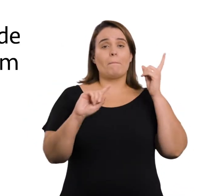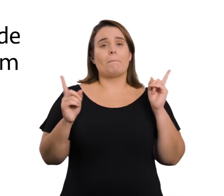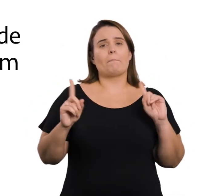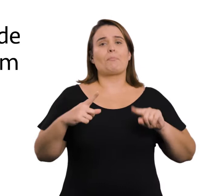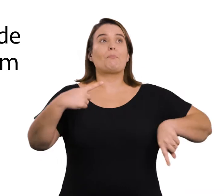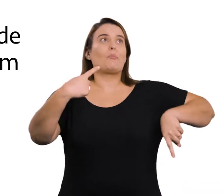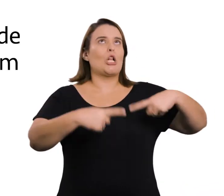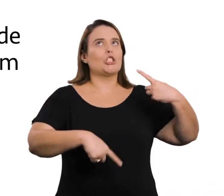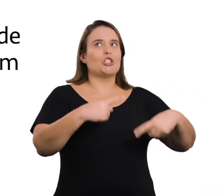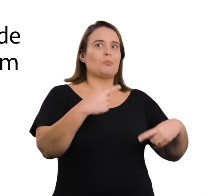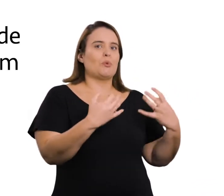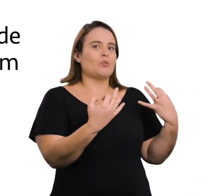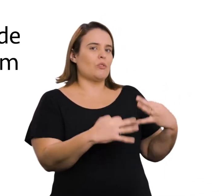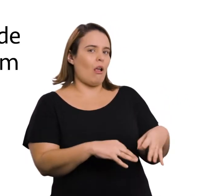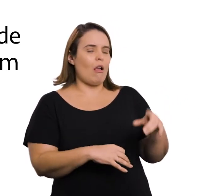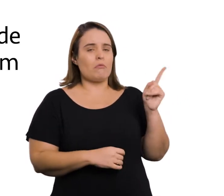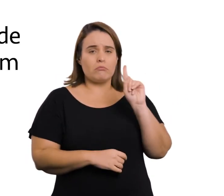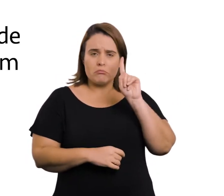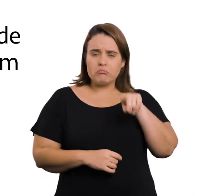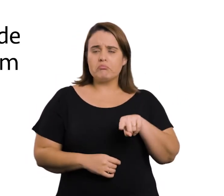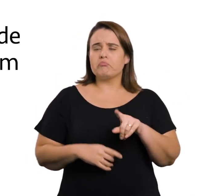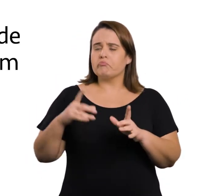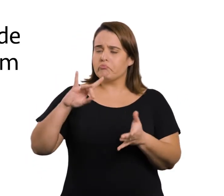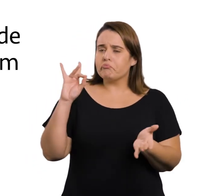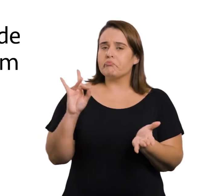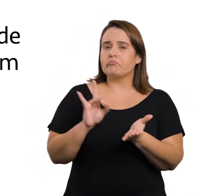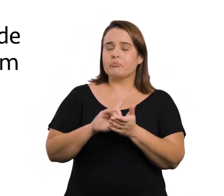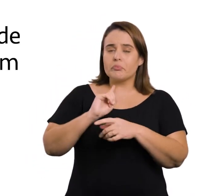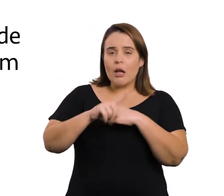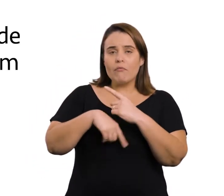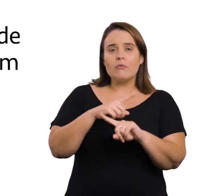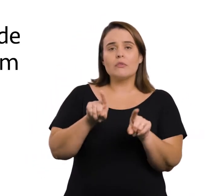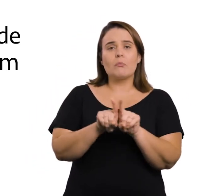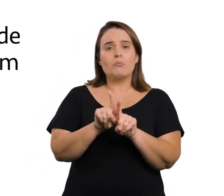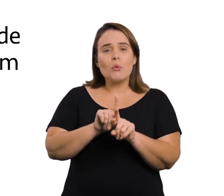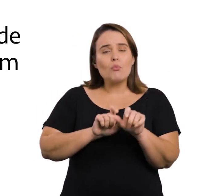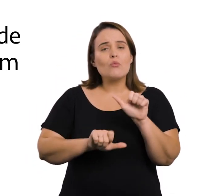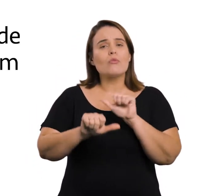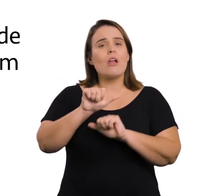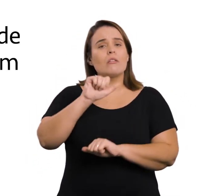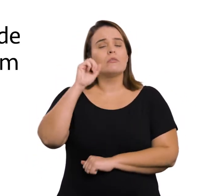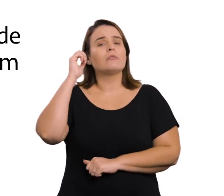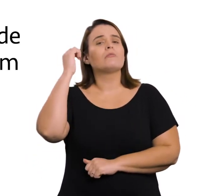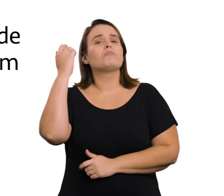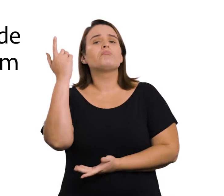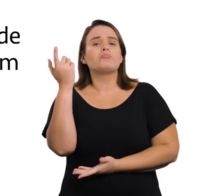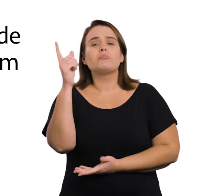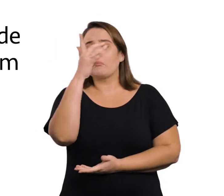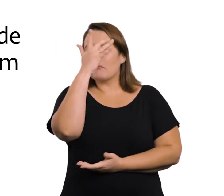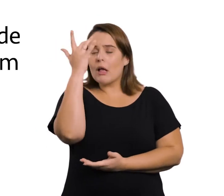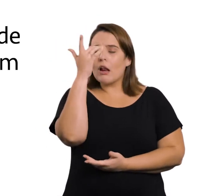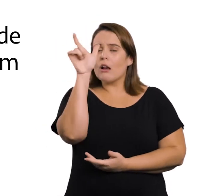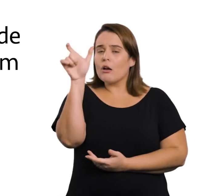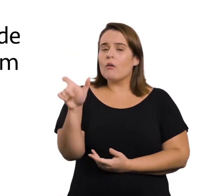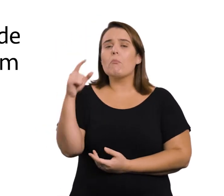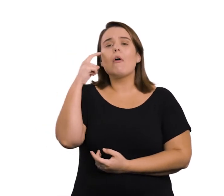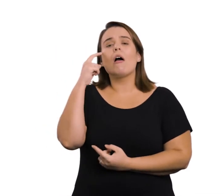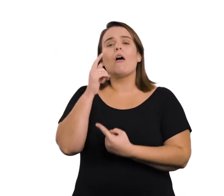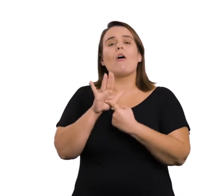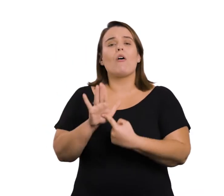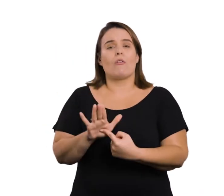preocupação com o politicamente correto, mas de legitimar os avanços e mudanças de mentalidade que as palavras devem